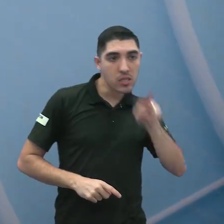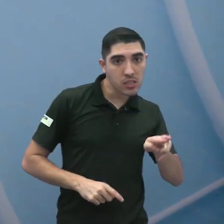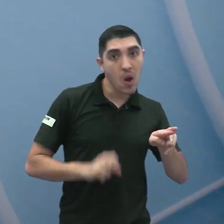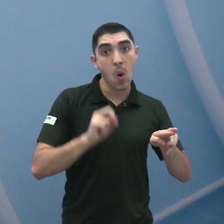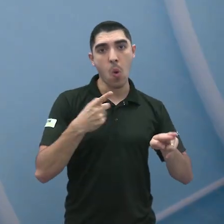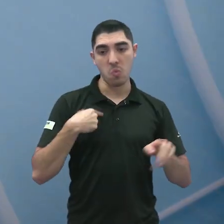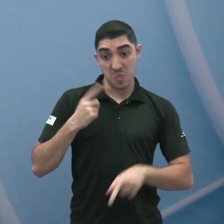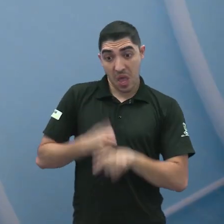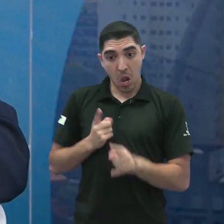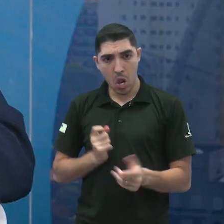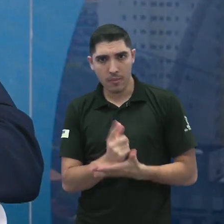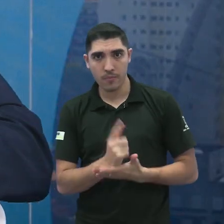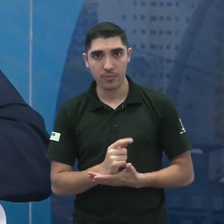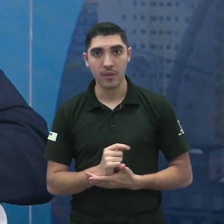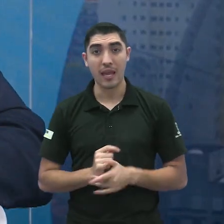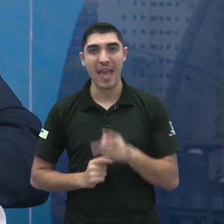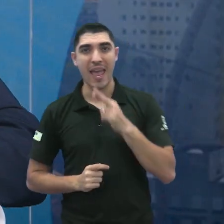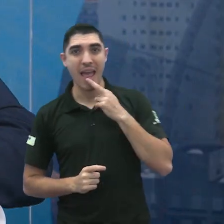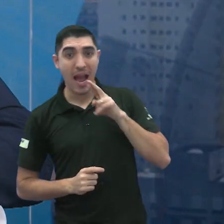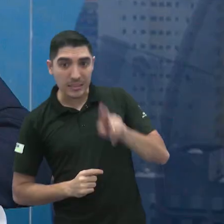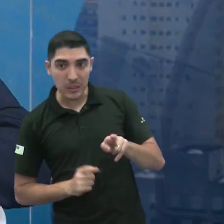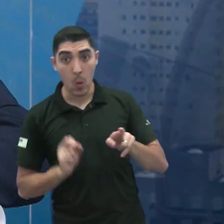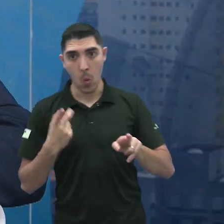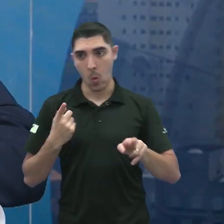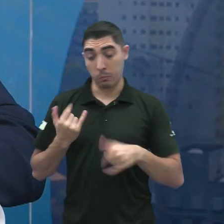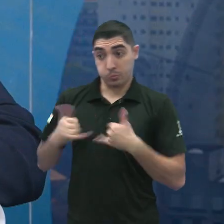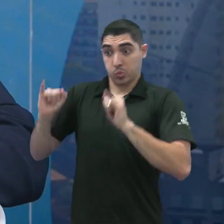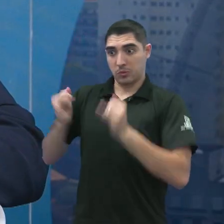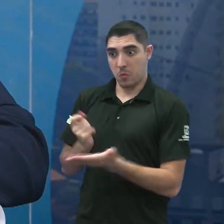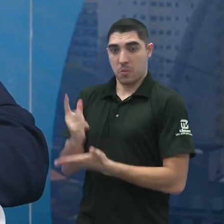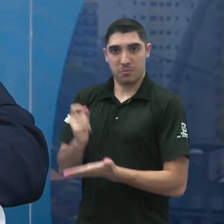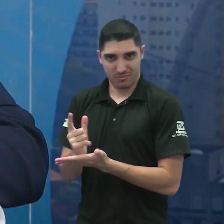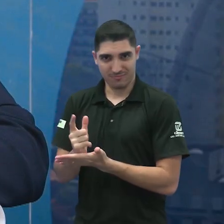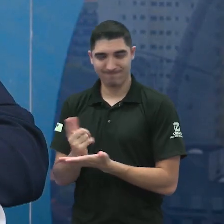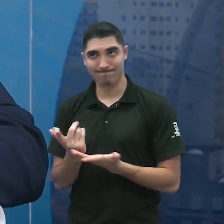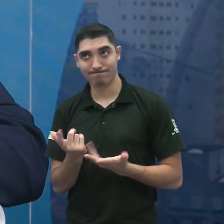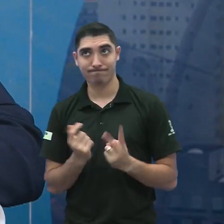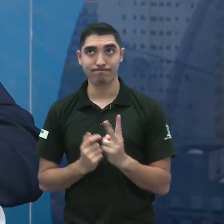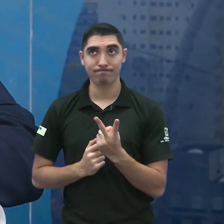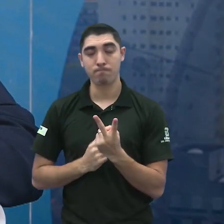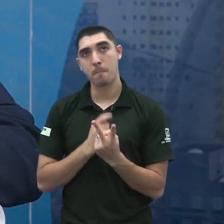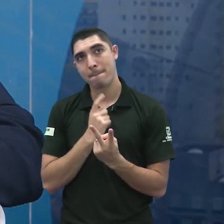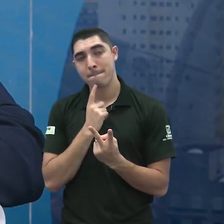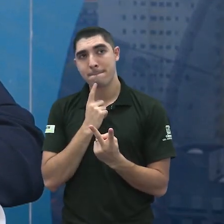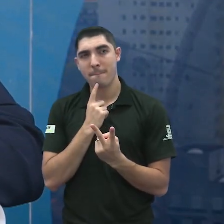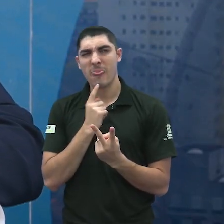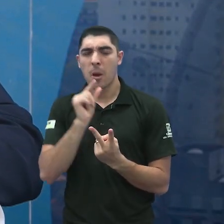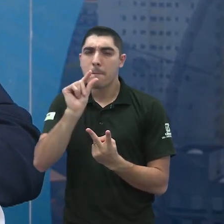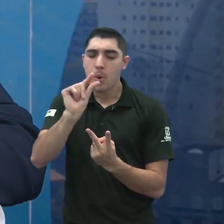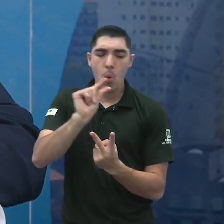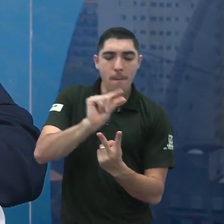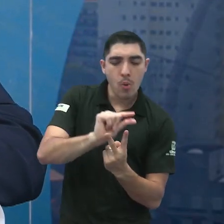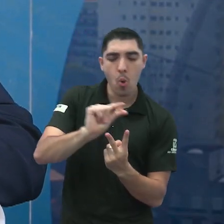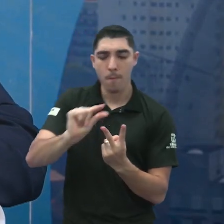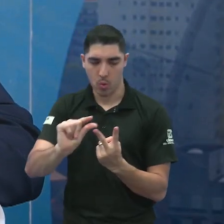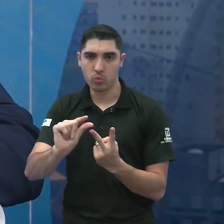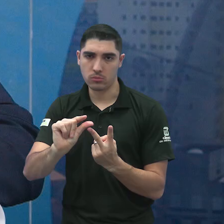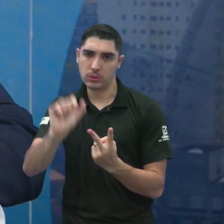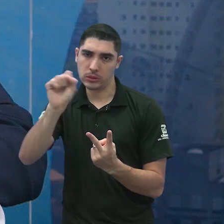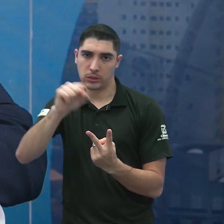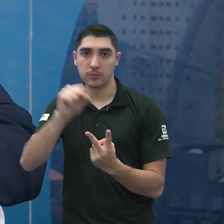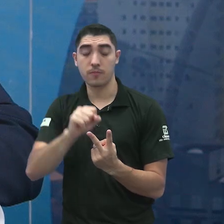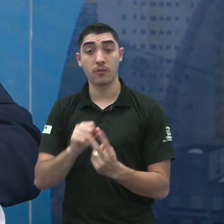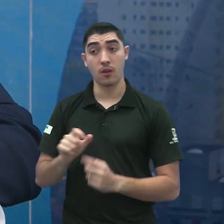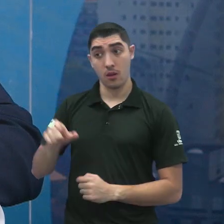impulsivo? Racional ou impulsivo? Eu acho que é um pouco das duas coisas, né?